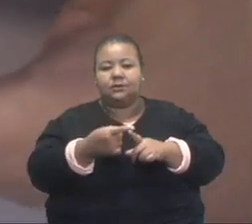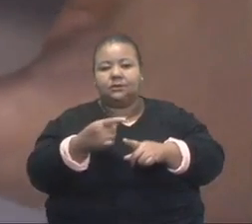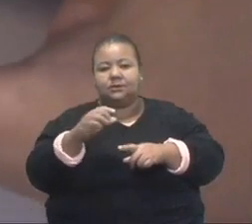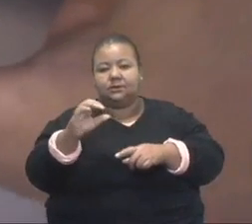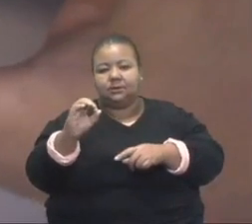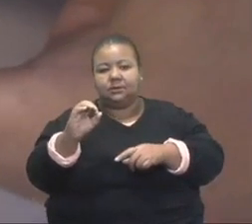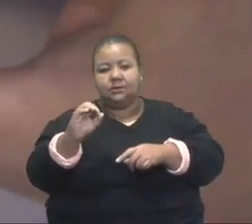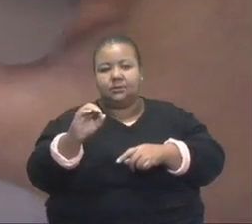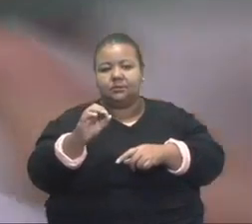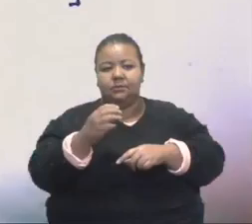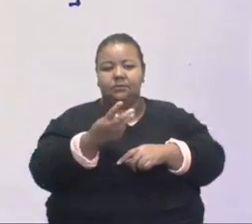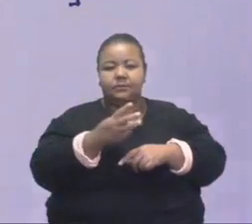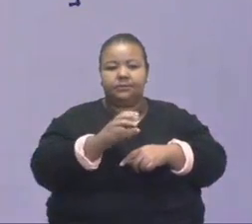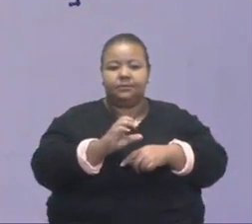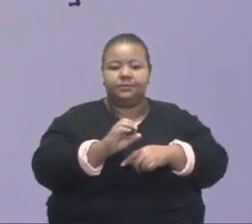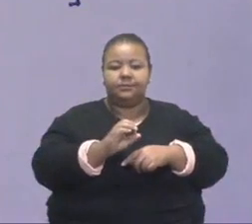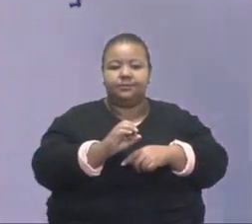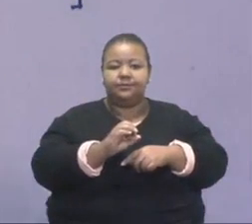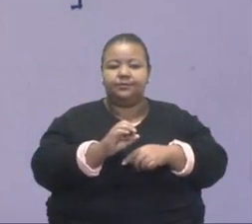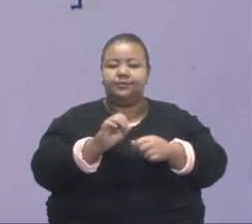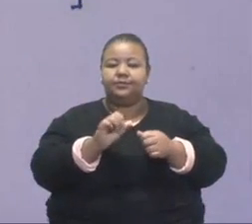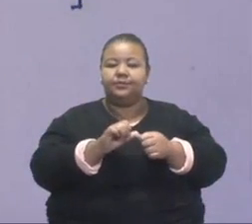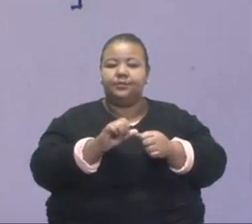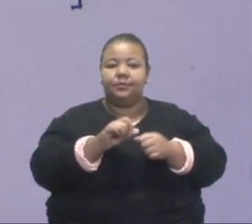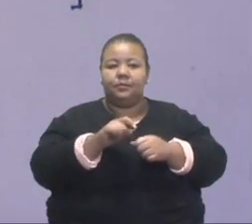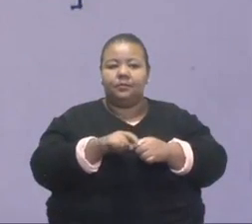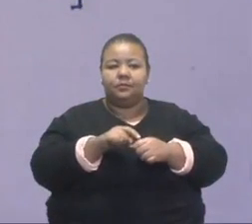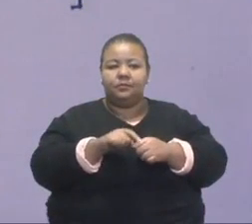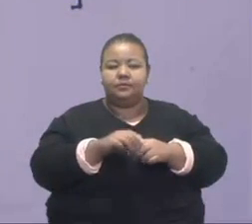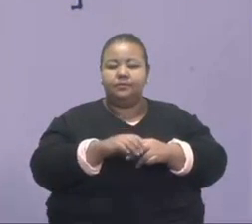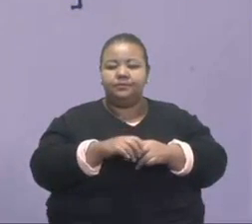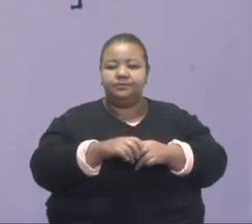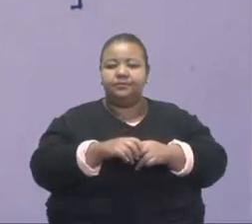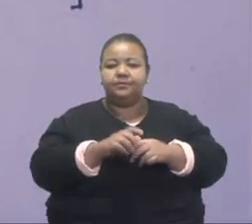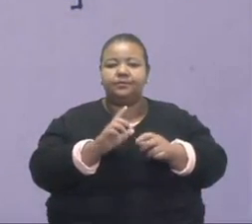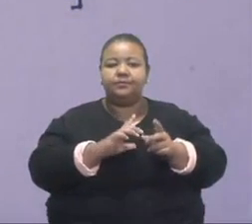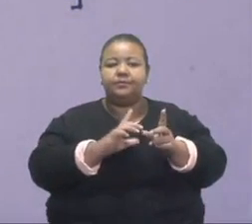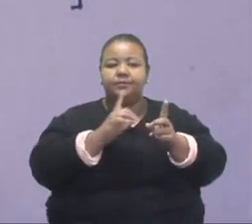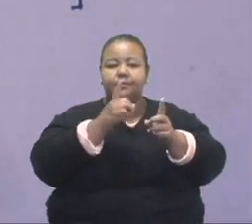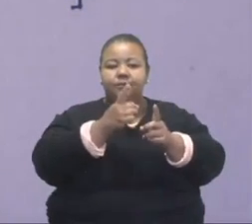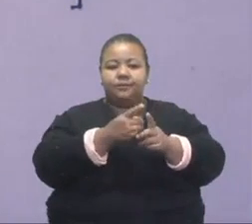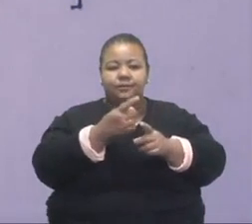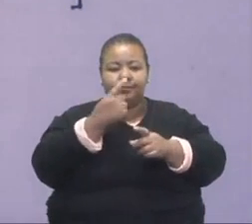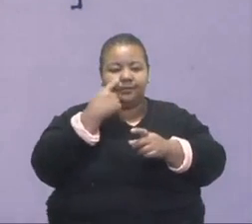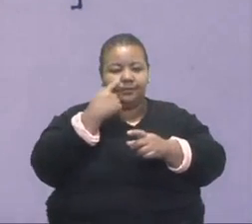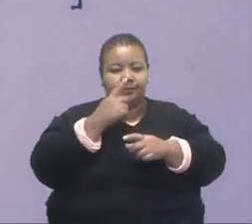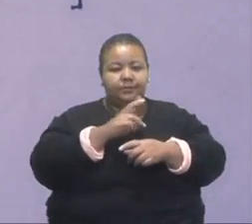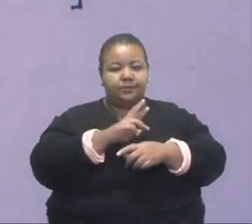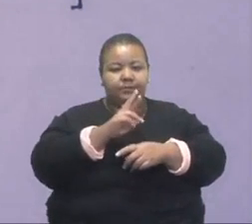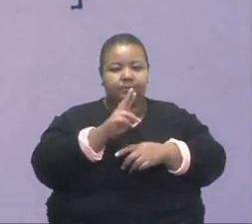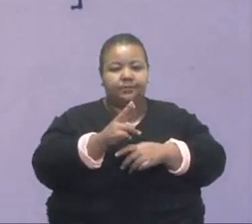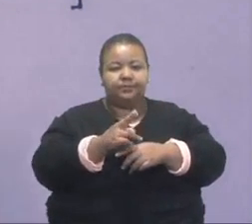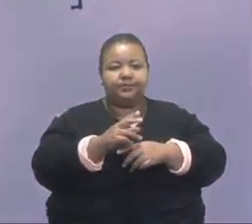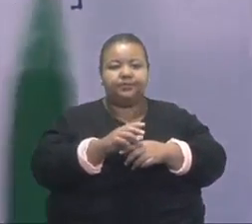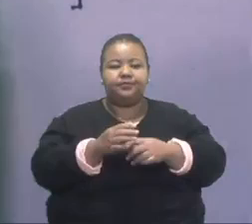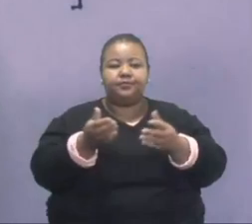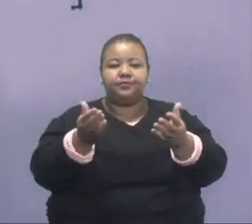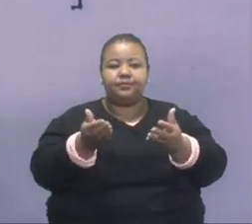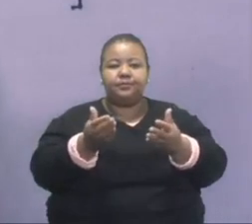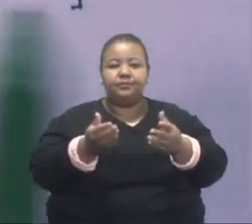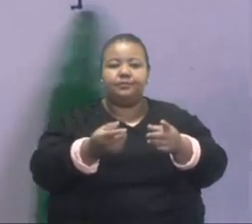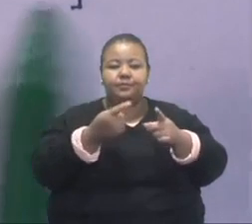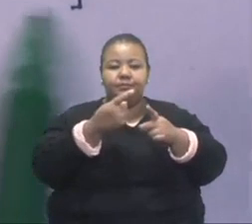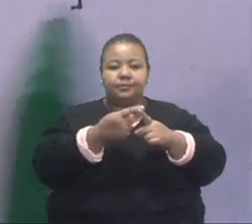0, 30. Então, a gente realiza esse procedimento e vamos encontrar esse produto. Agora, a gente tem que multiplicar